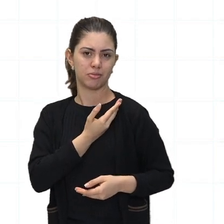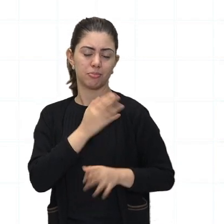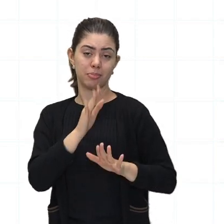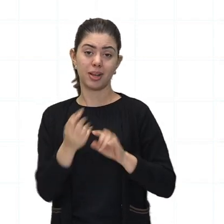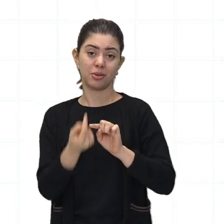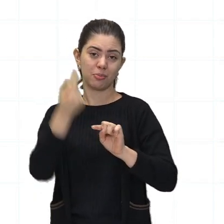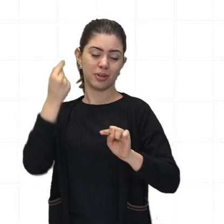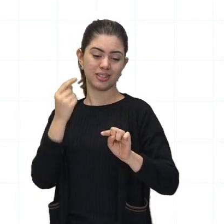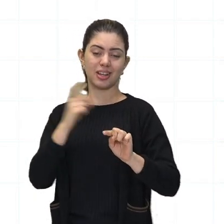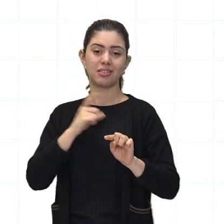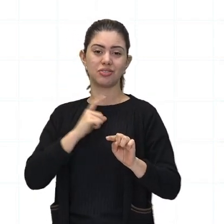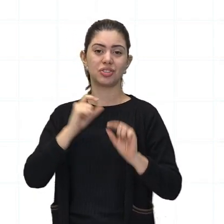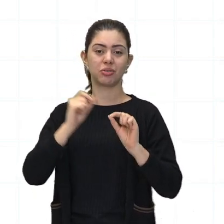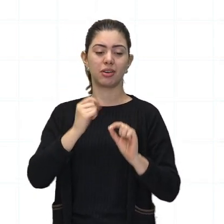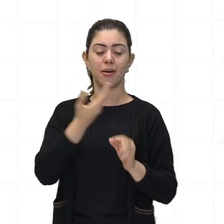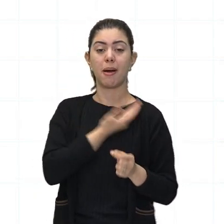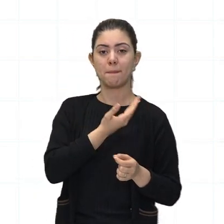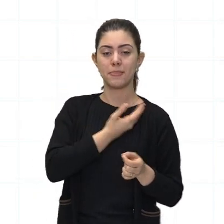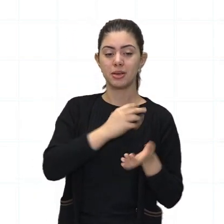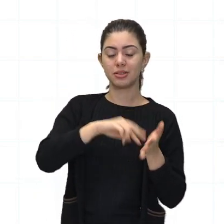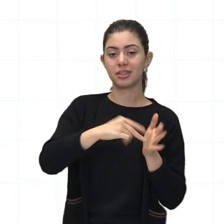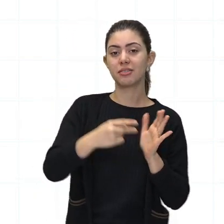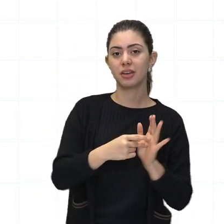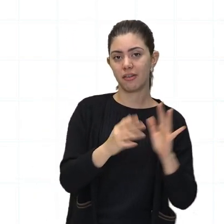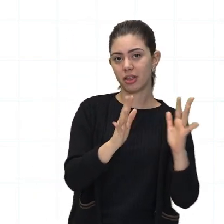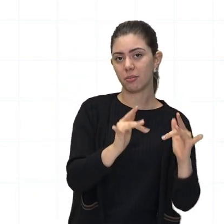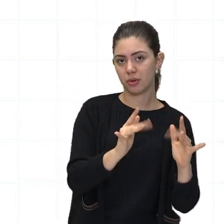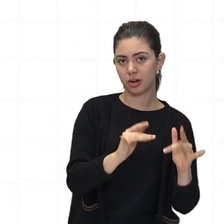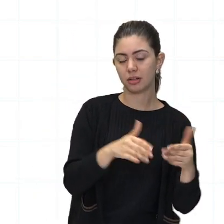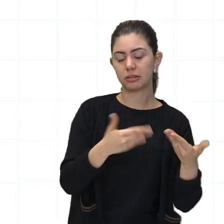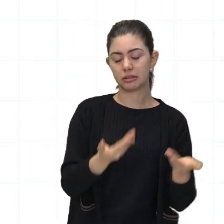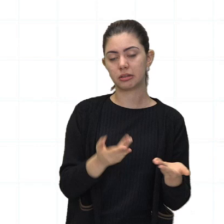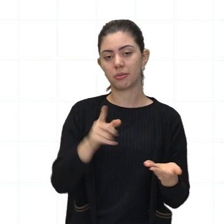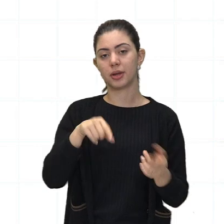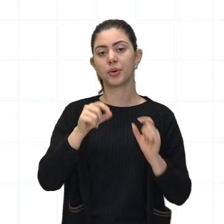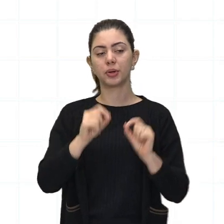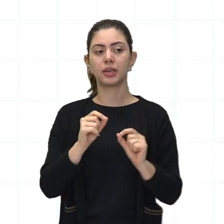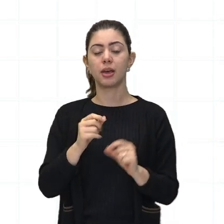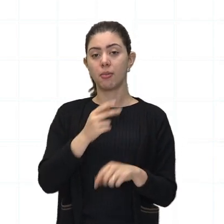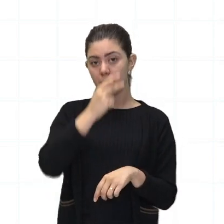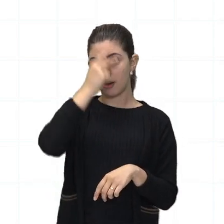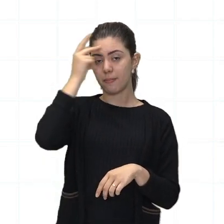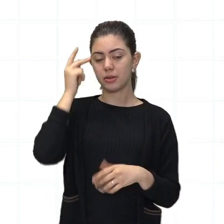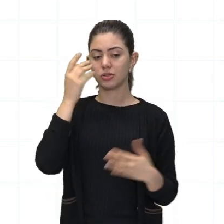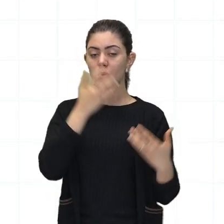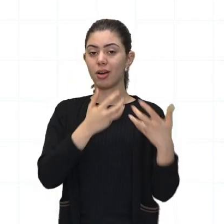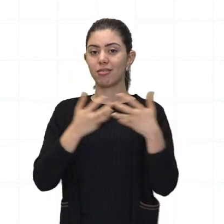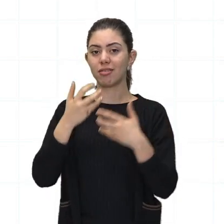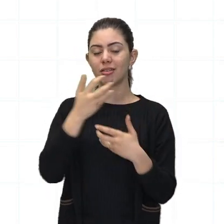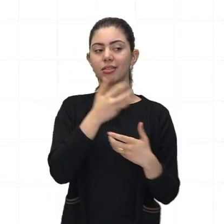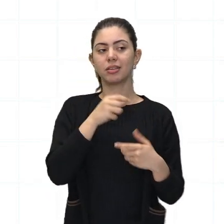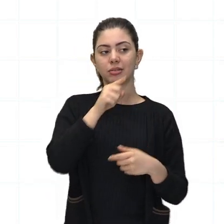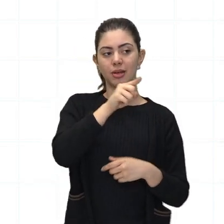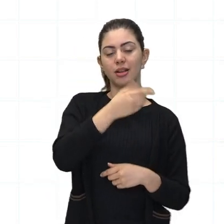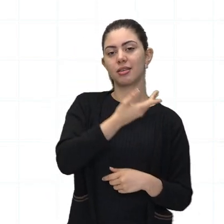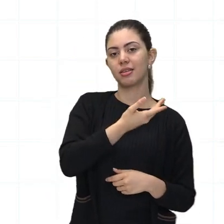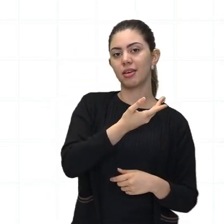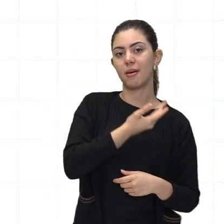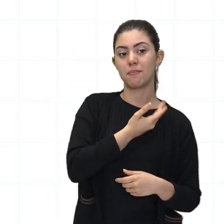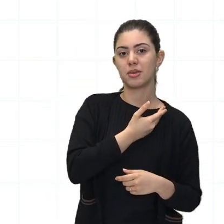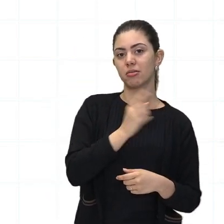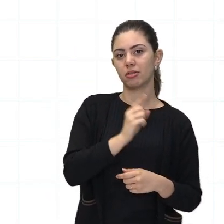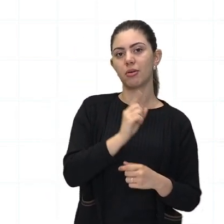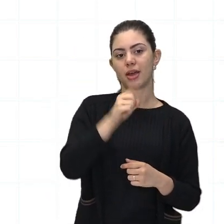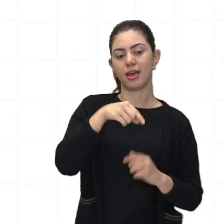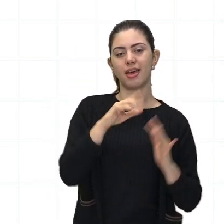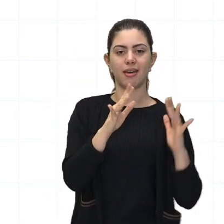antigamente fazia referência a namorado. Então é uma pessoa cantando para o seu amado, fala com esse elemento da natureza,